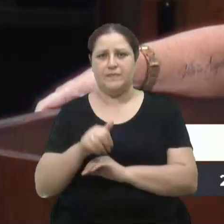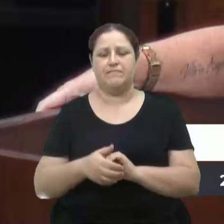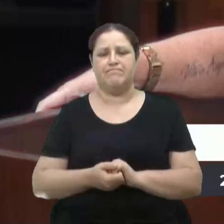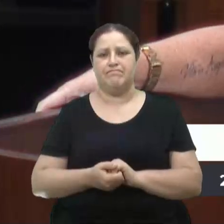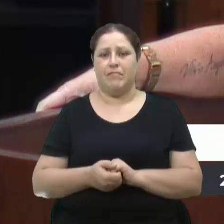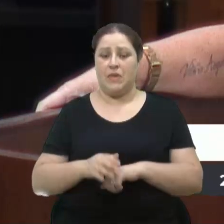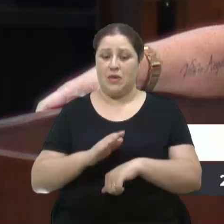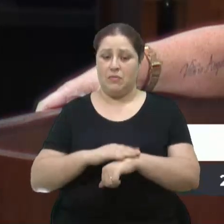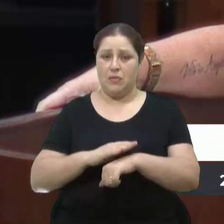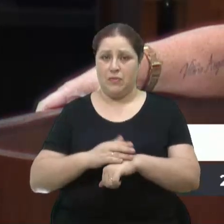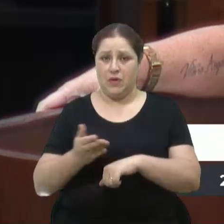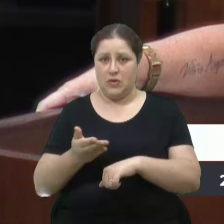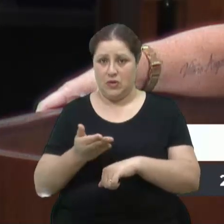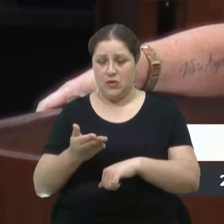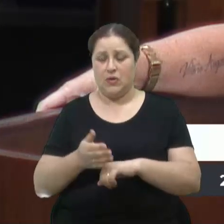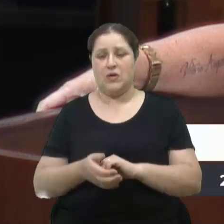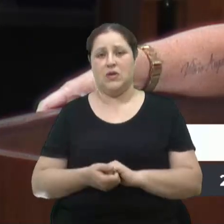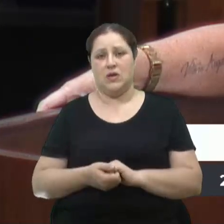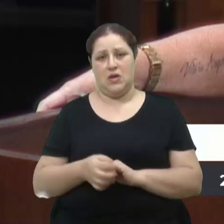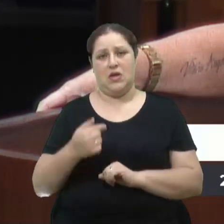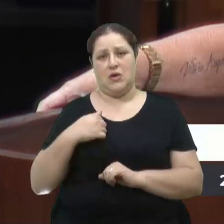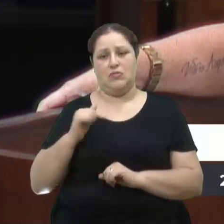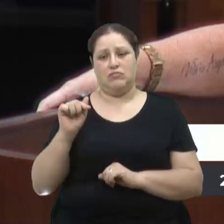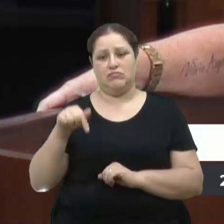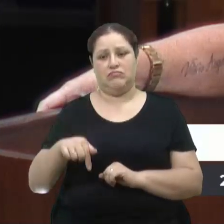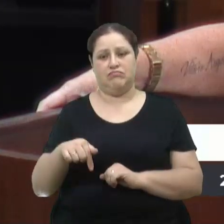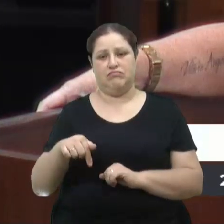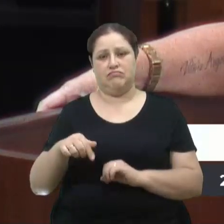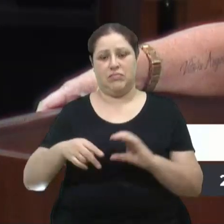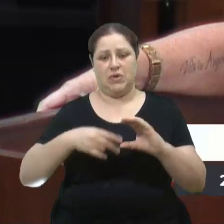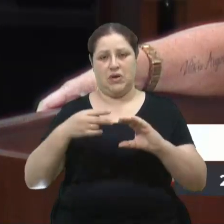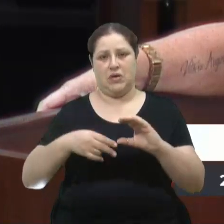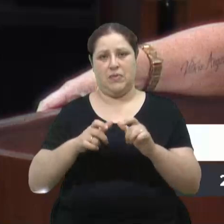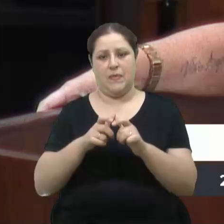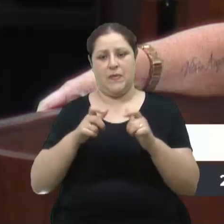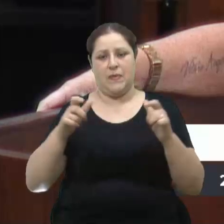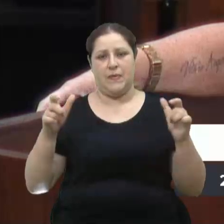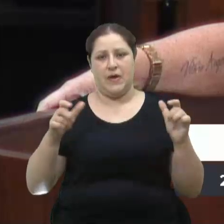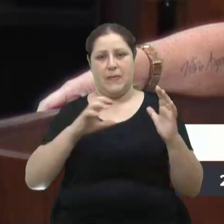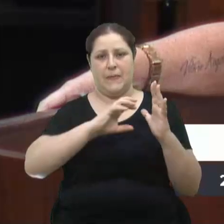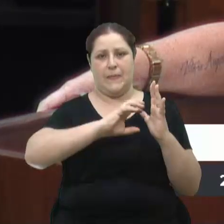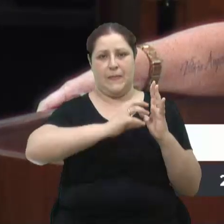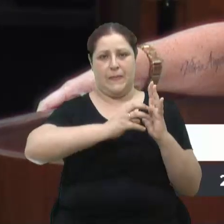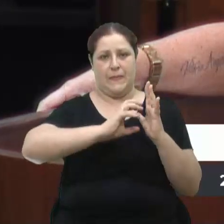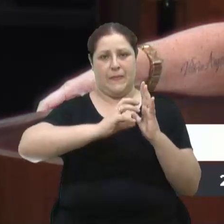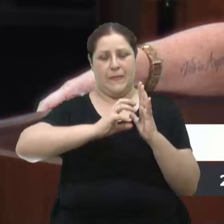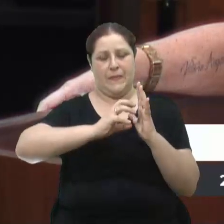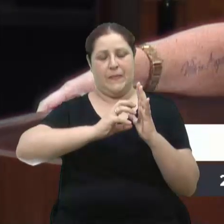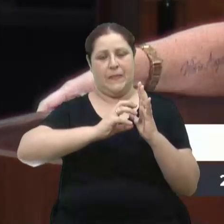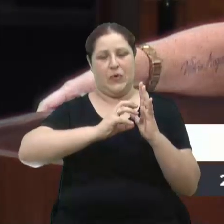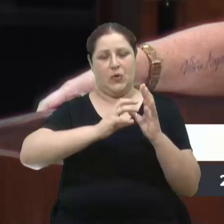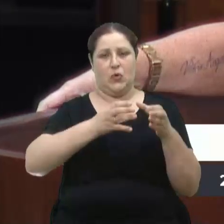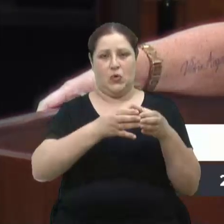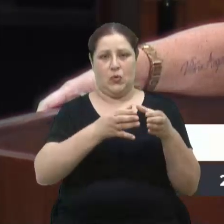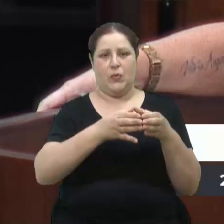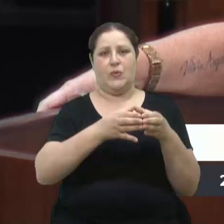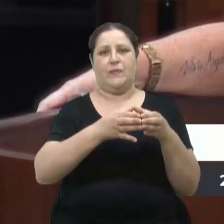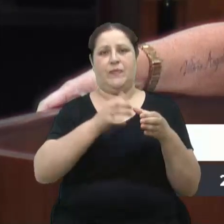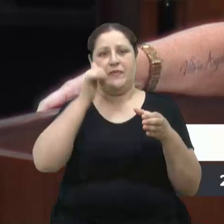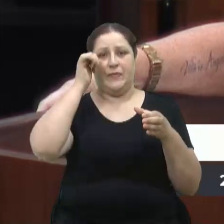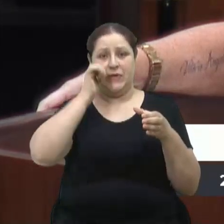neste momento que eu estou aqui numa Câmara com a maior bancada feminina da história de